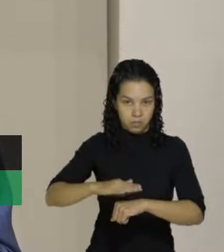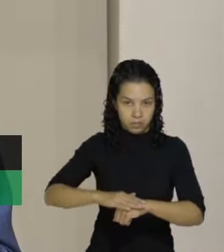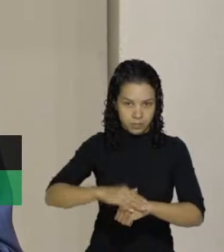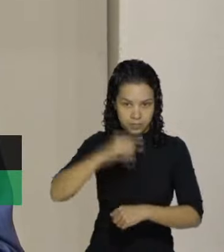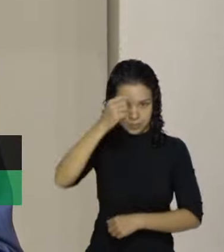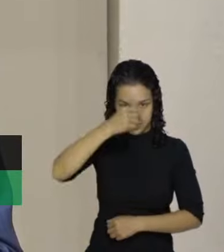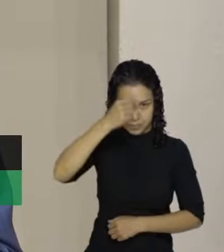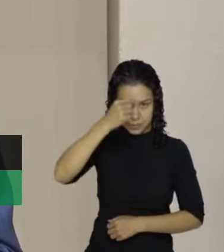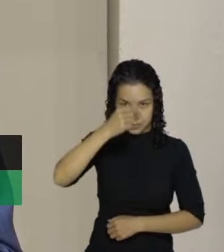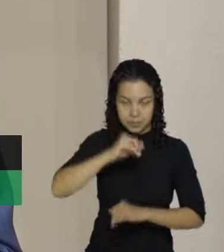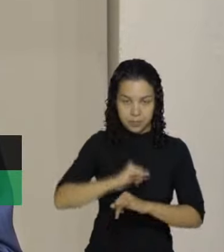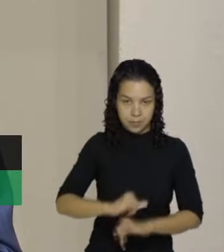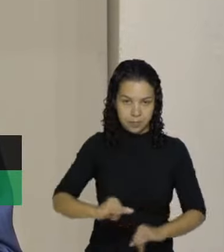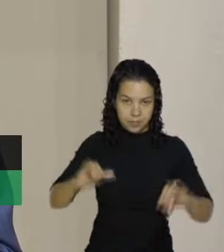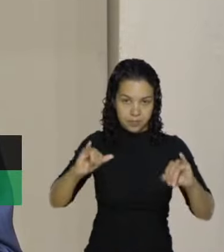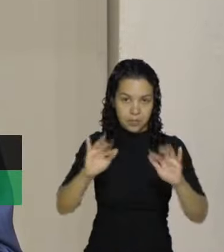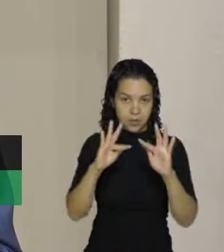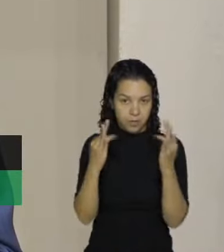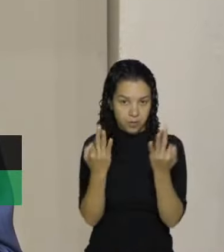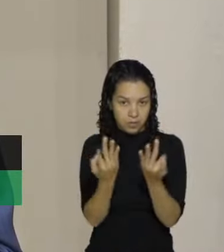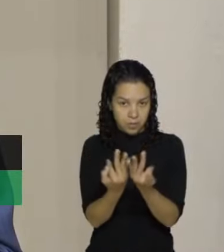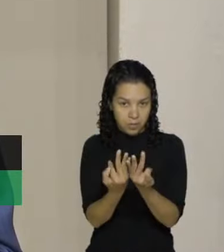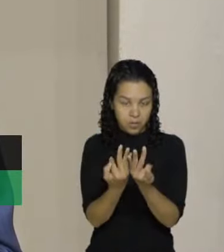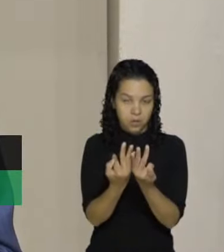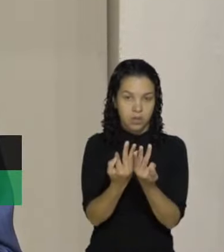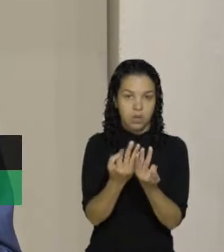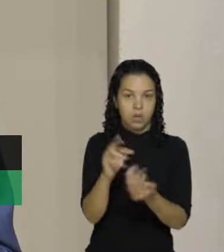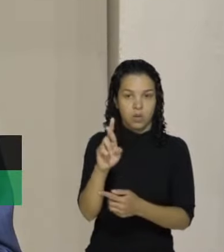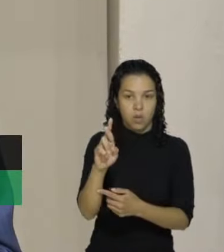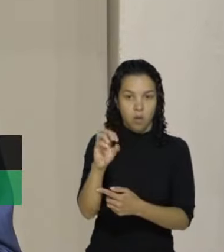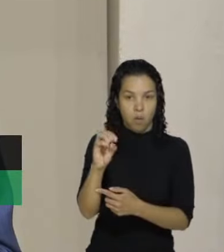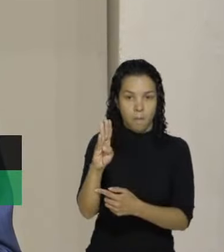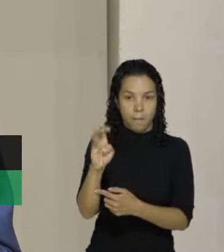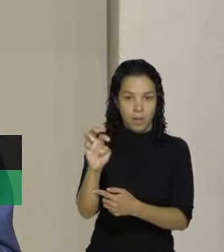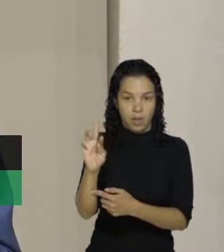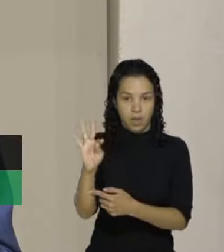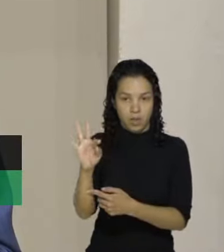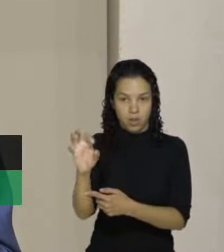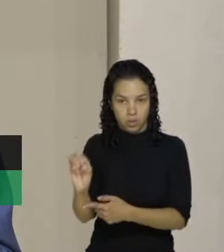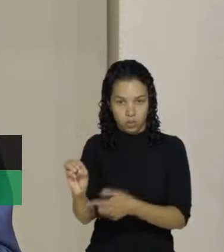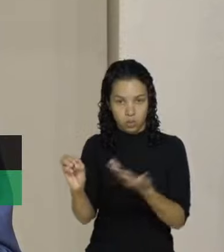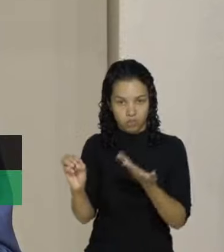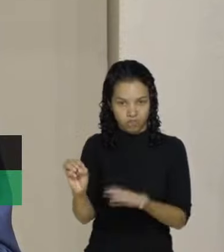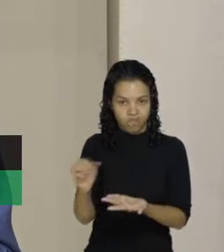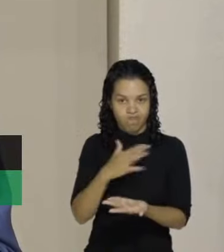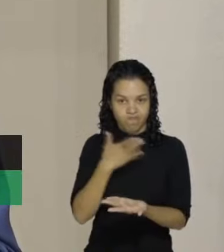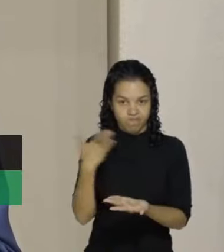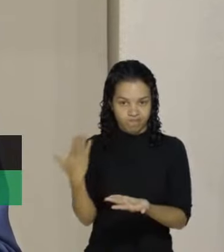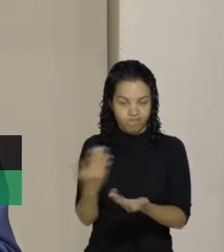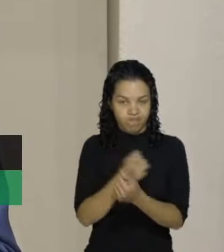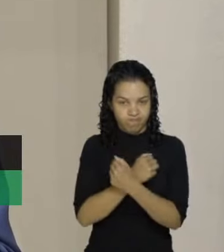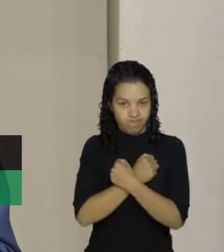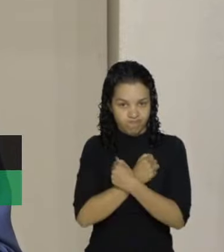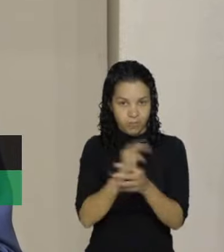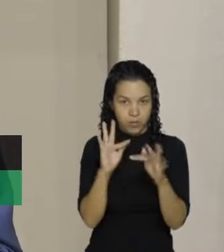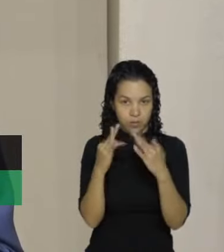Scudillarc, manifestando aos familiares do senhor Roberto Antônio Paz Santos pesar por seu falecimento, em